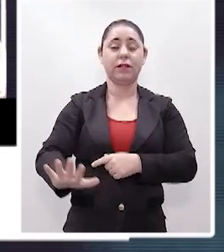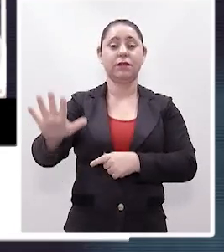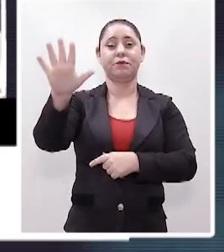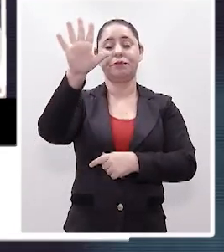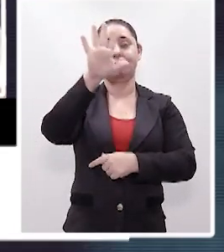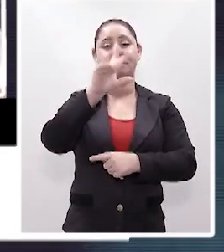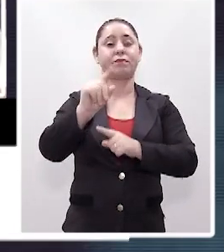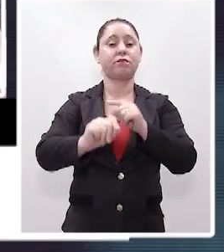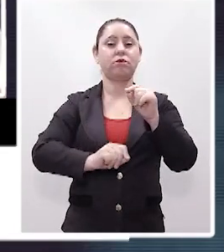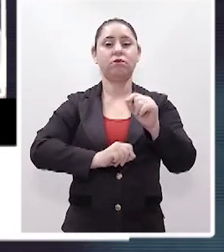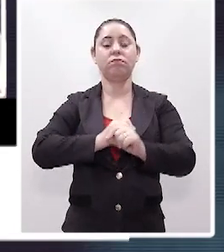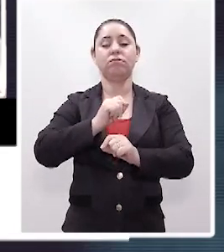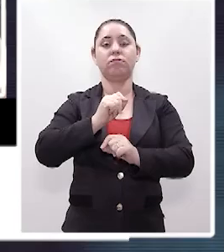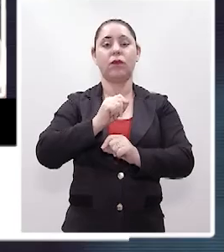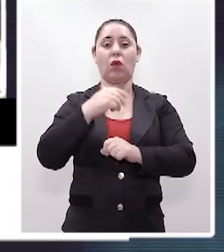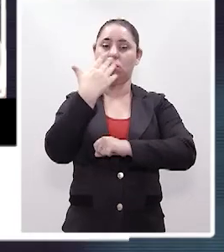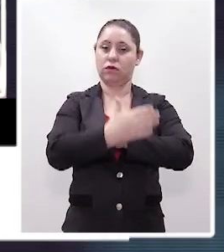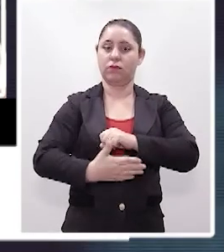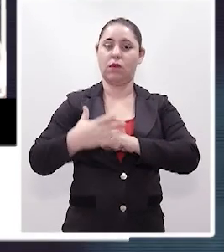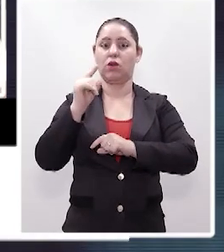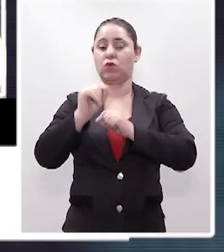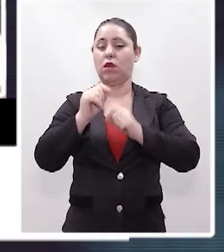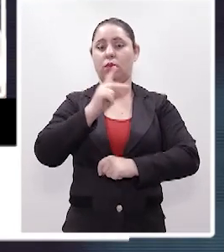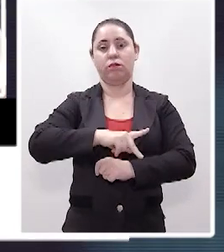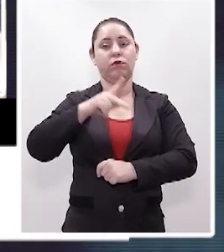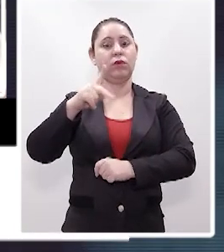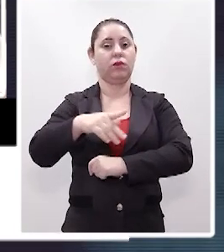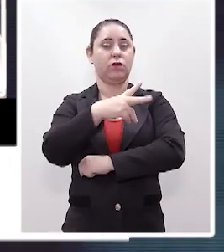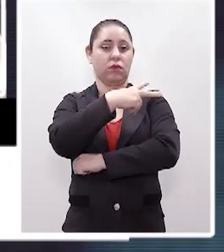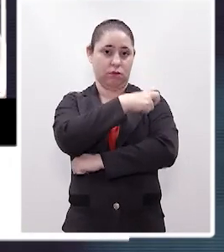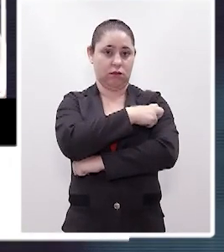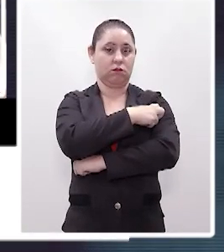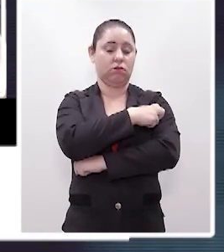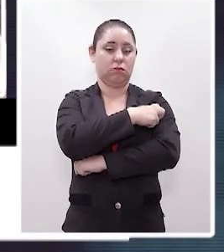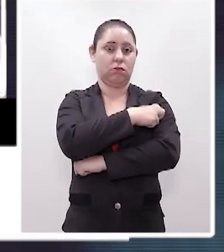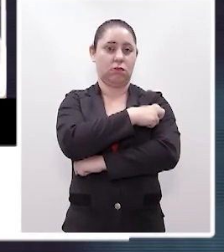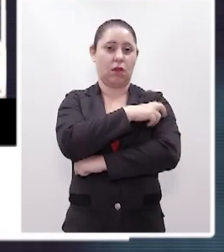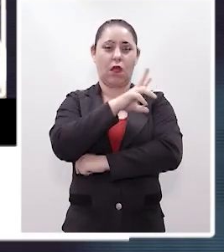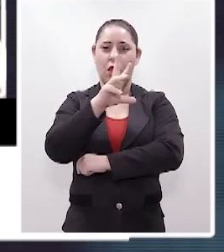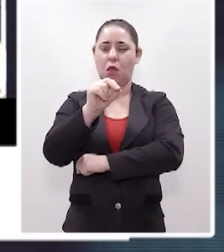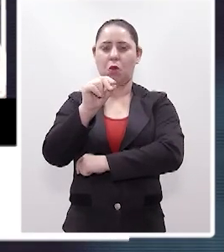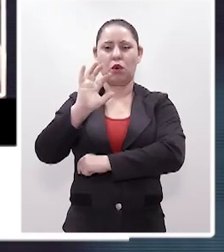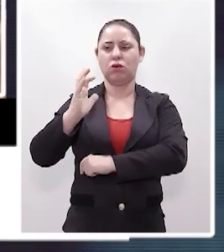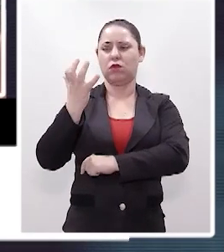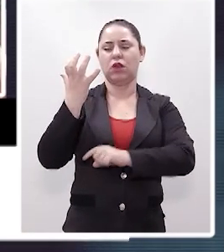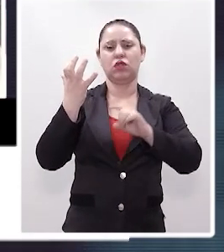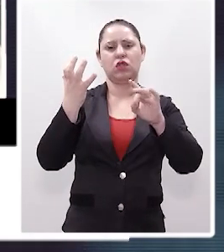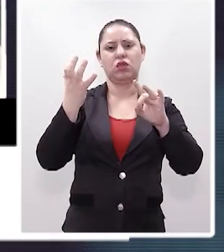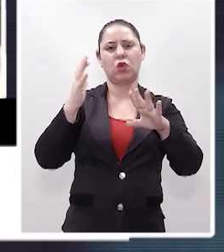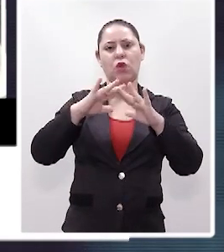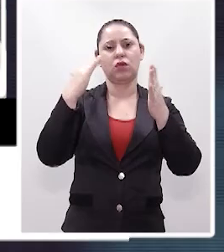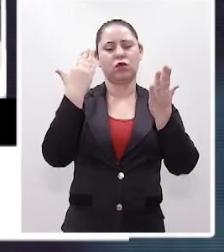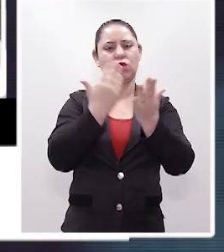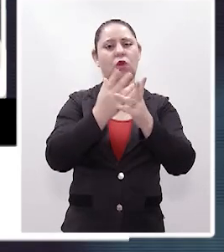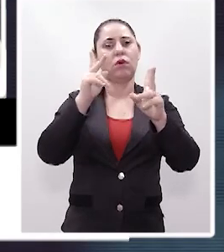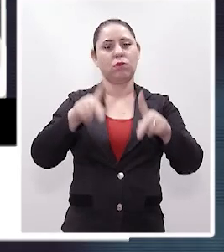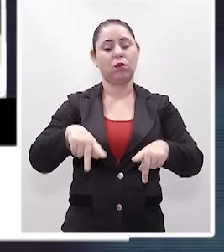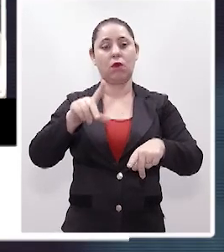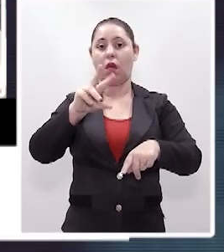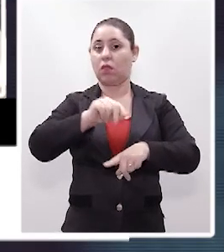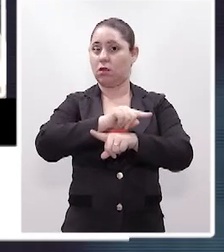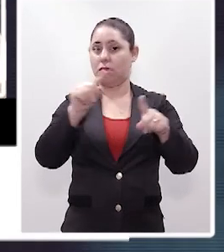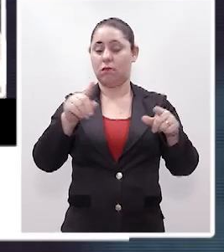federação, né, defende essa questão dos professores estarem imunizados. Isso não acontece também só na escola pública,